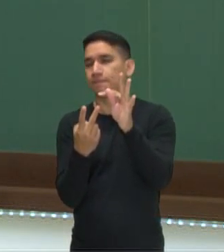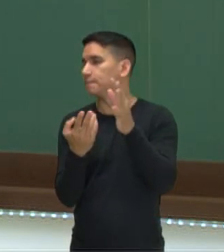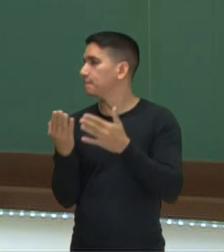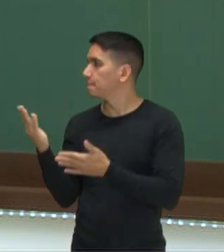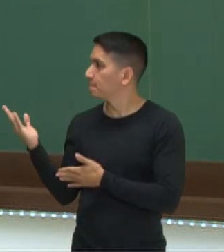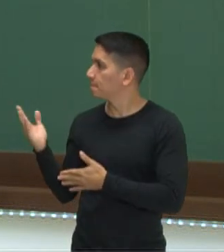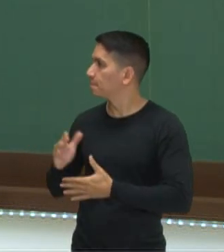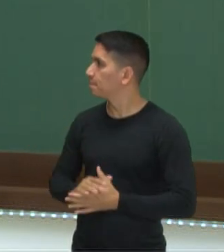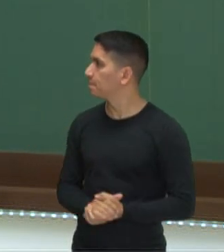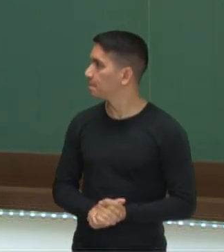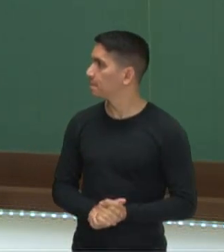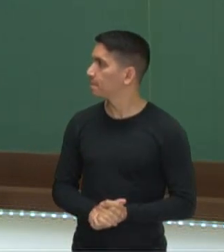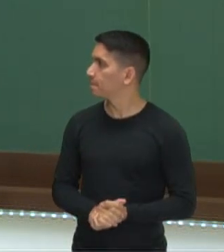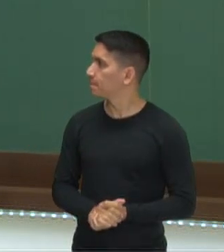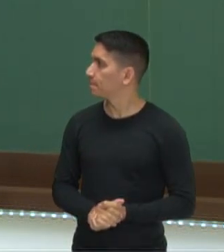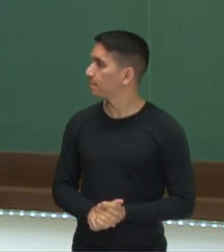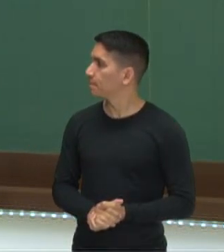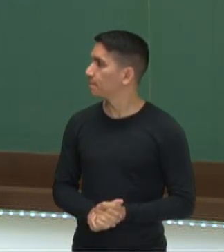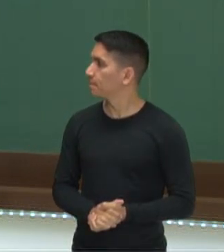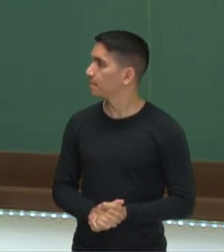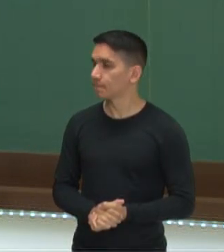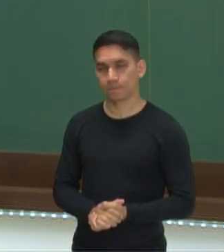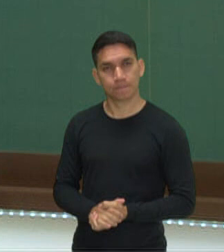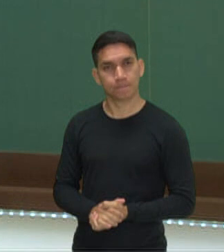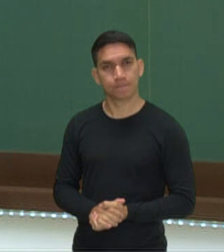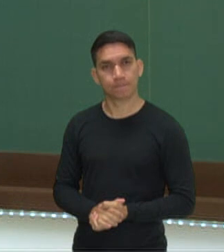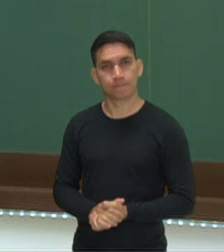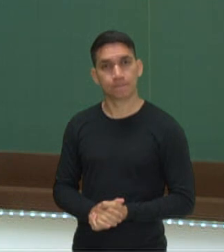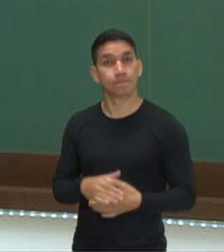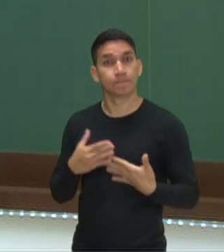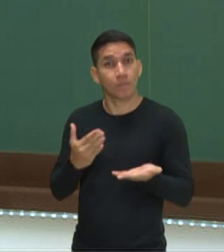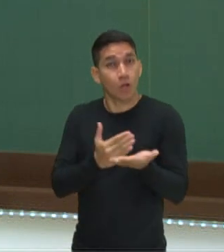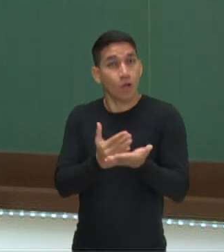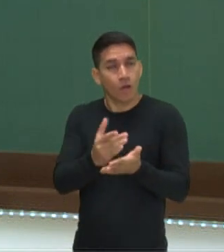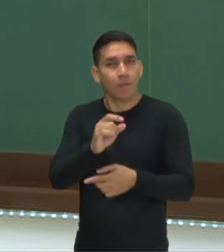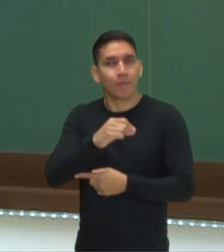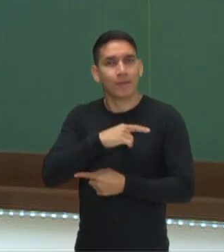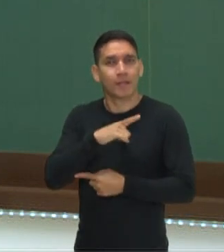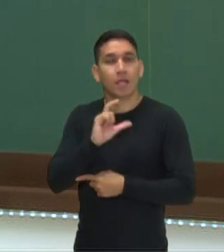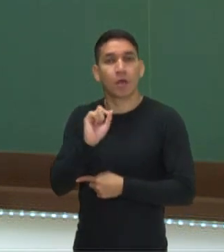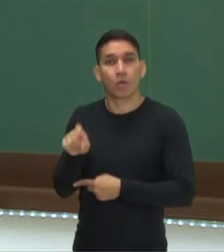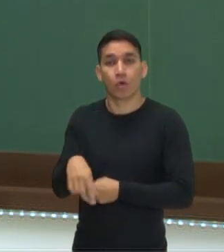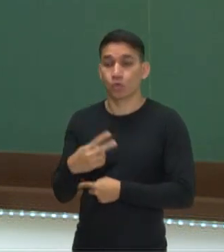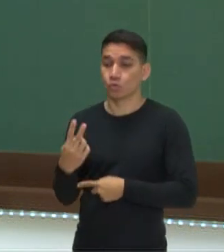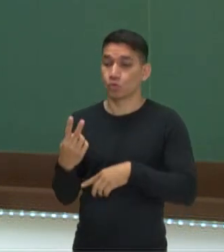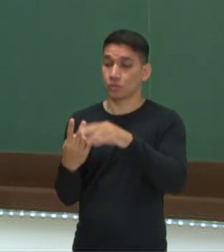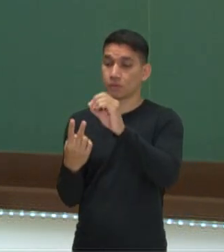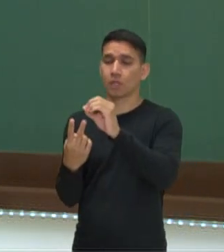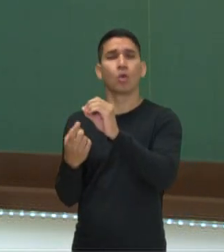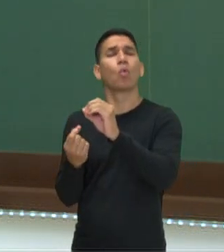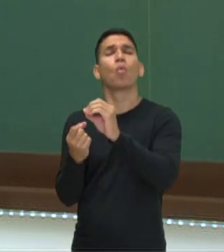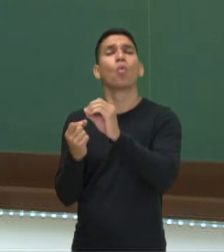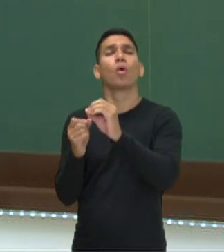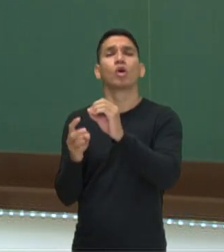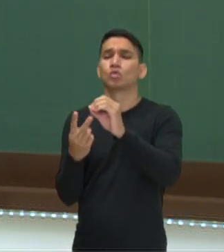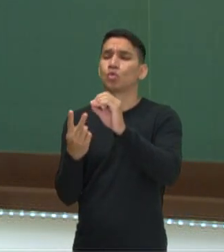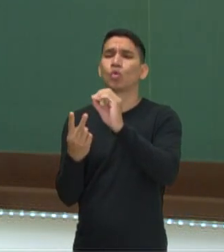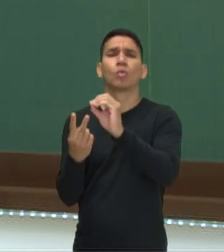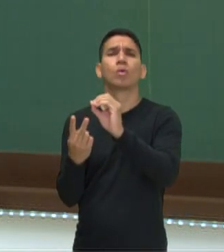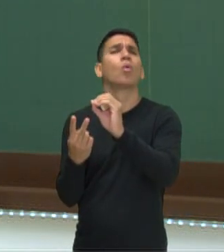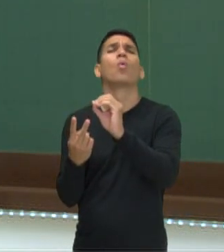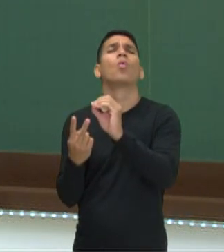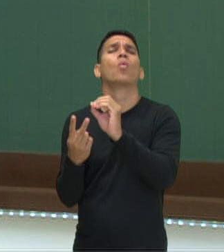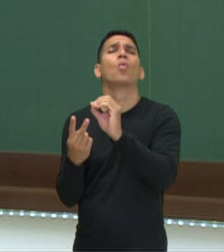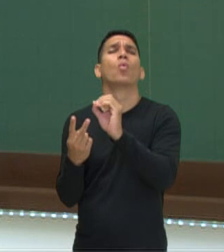T. 2 elevado na T. Então, no início, 2 elevado na zero. Quanto que é 2 elevado na